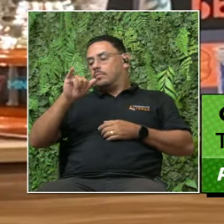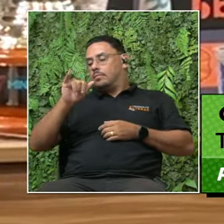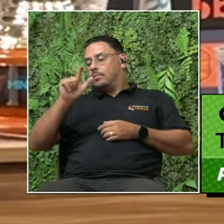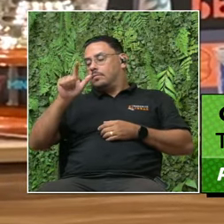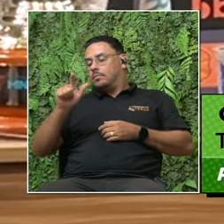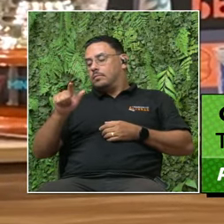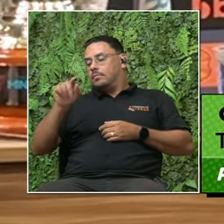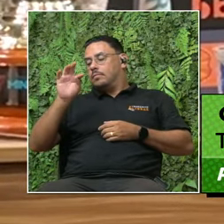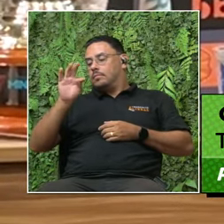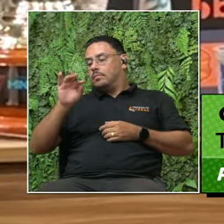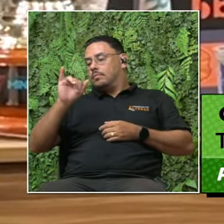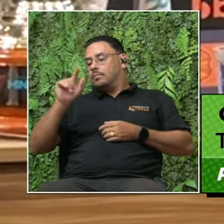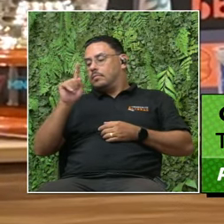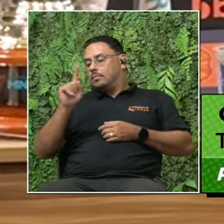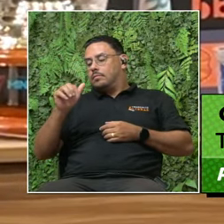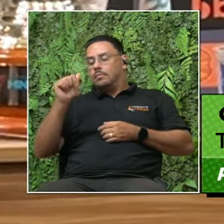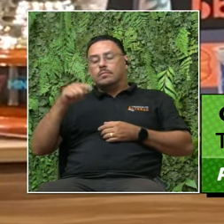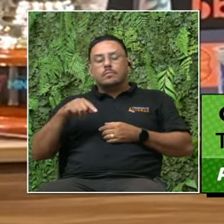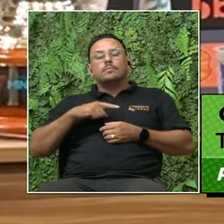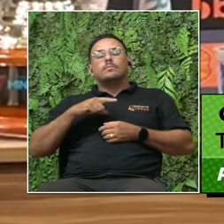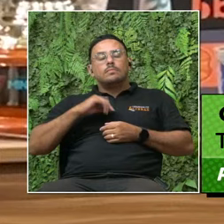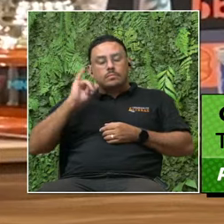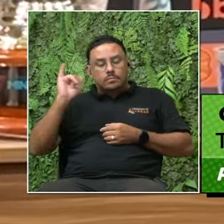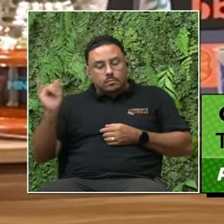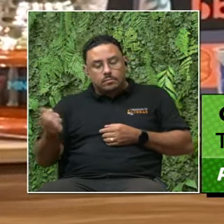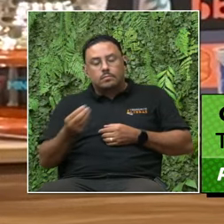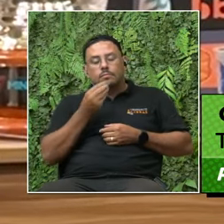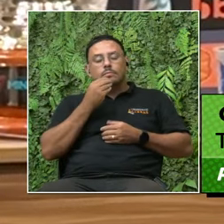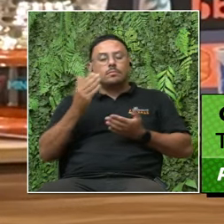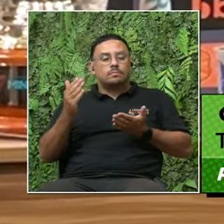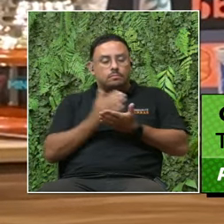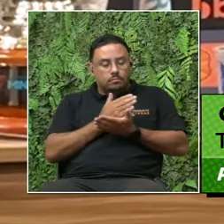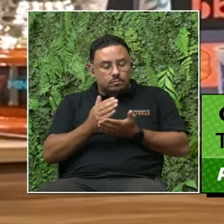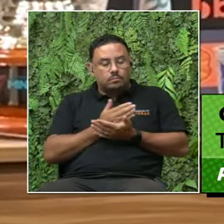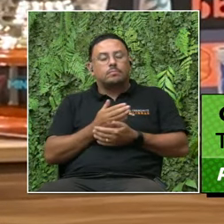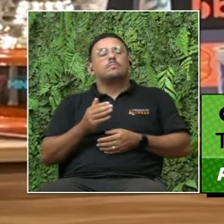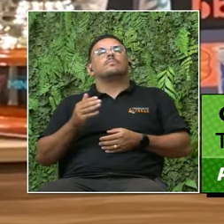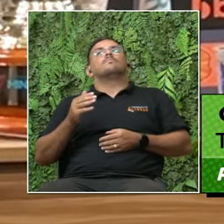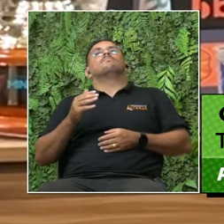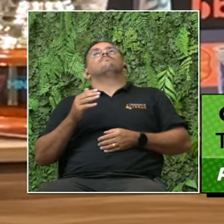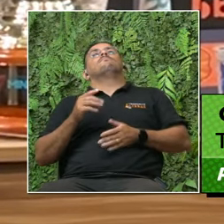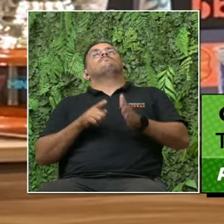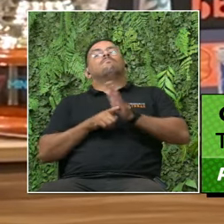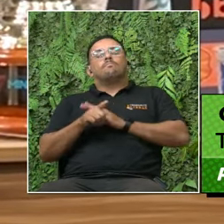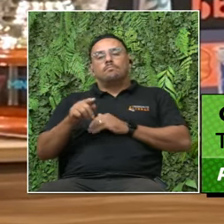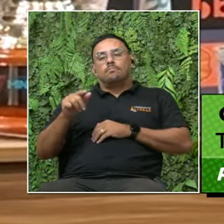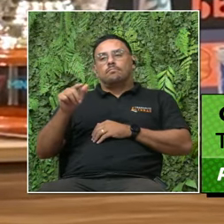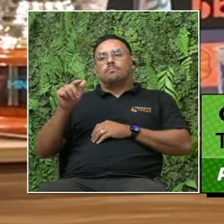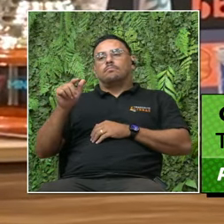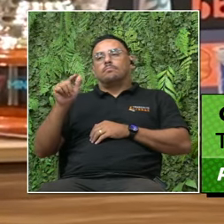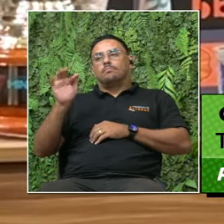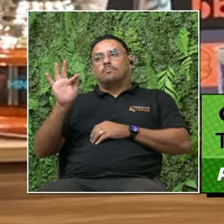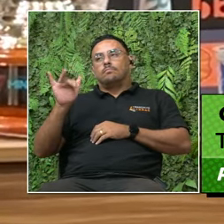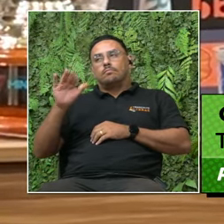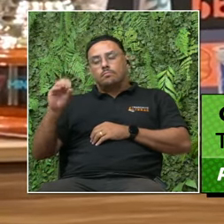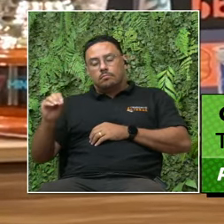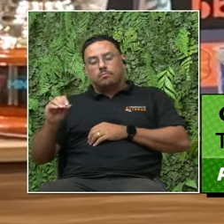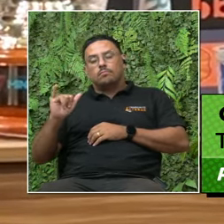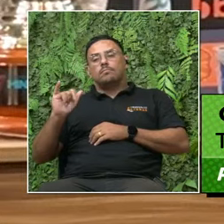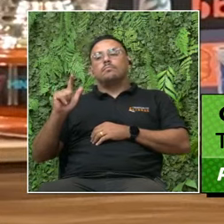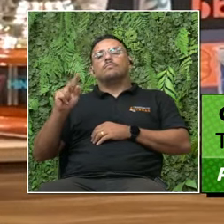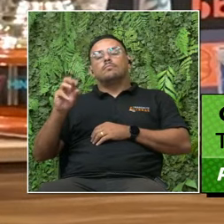e eu tive oportunidade de perguntar também alguns atletas dentre eles o fux o Igor Gomes e até o presidente